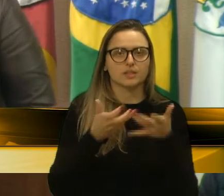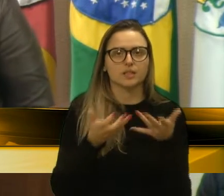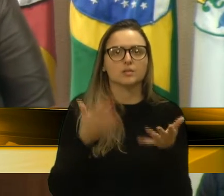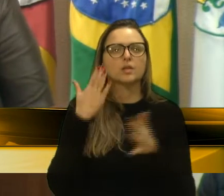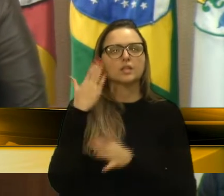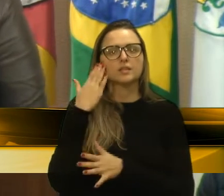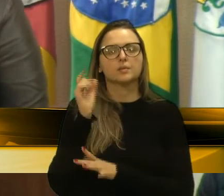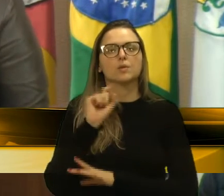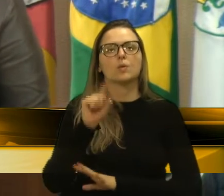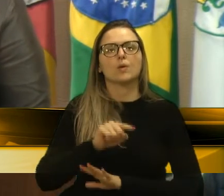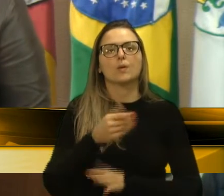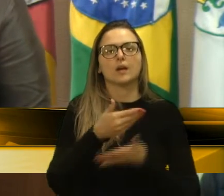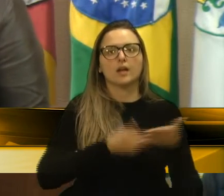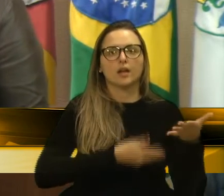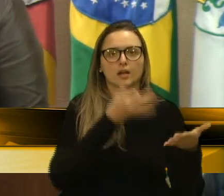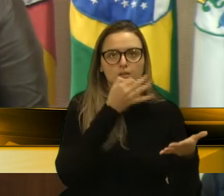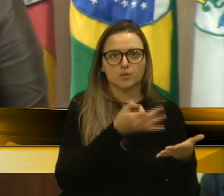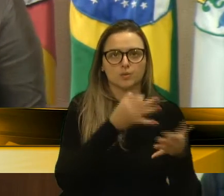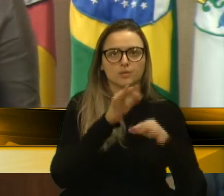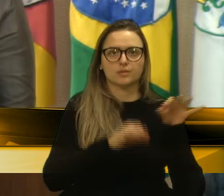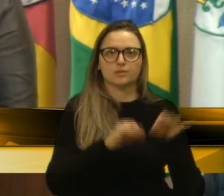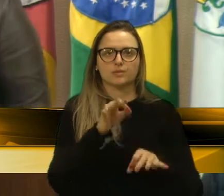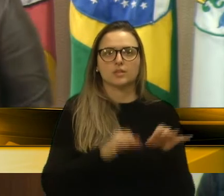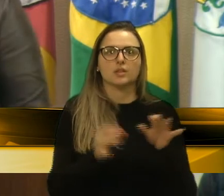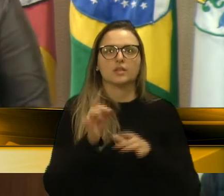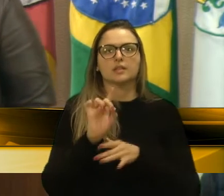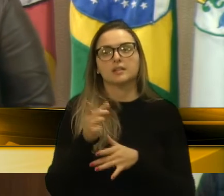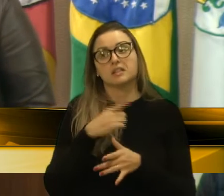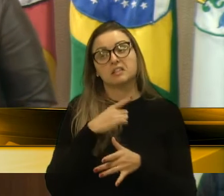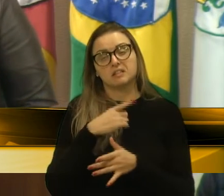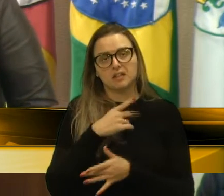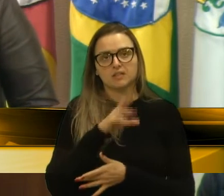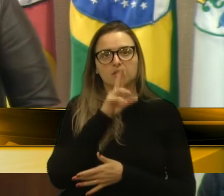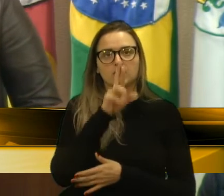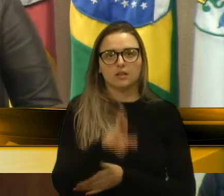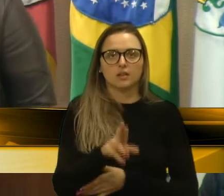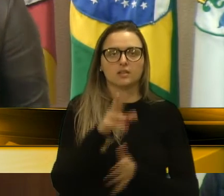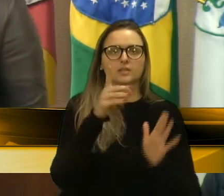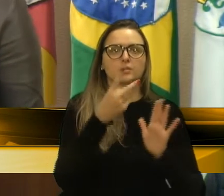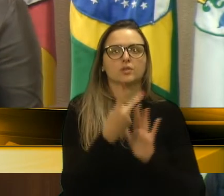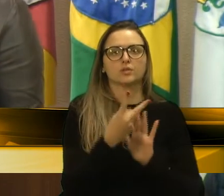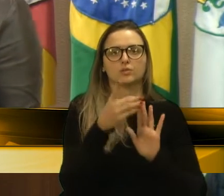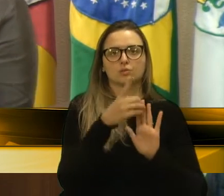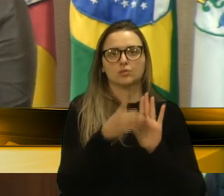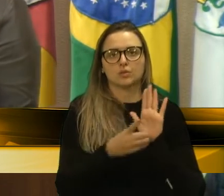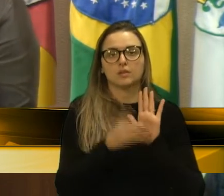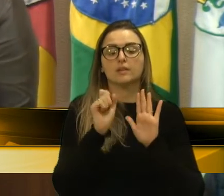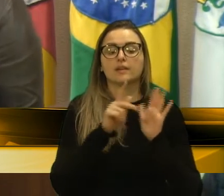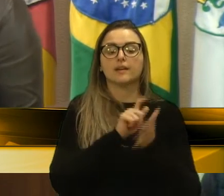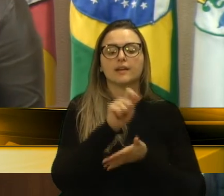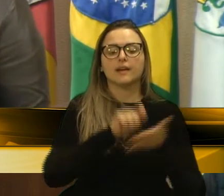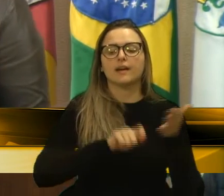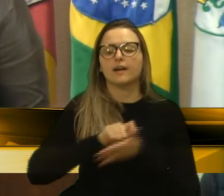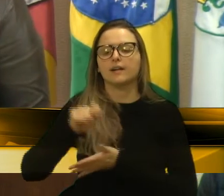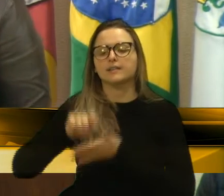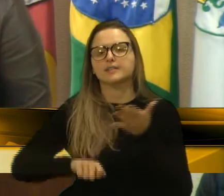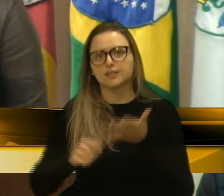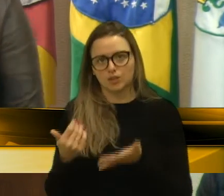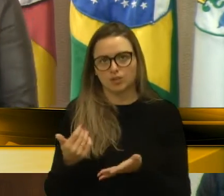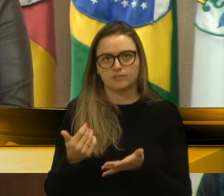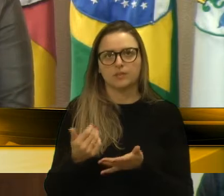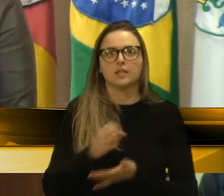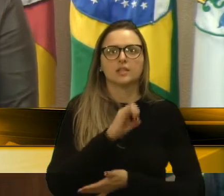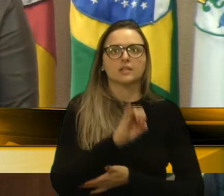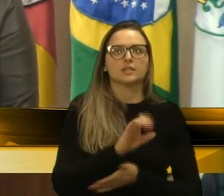os pareceres jurídicos que embasaram os dois decretos. Se foram, quem assinou esses pareceres jurídicos? Se